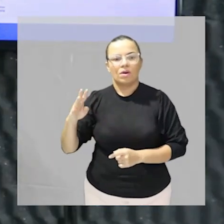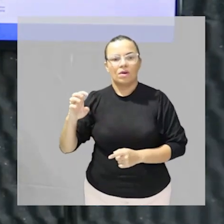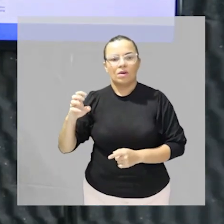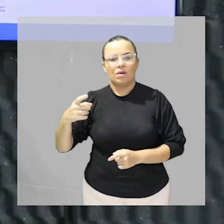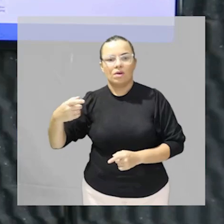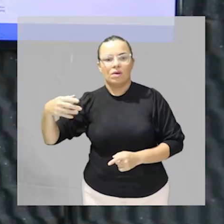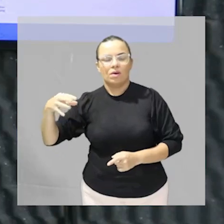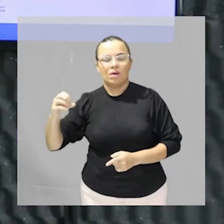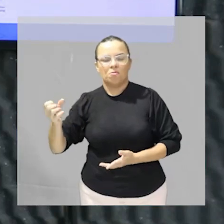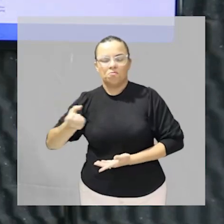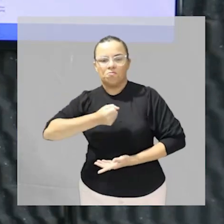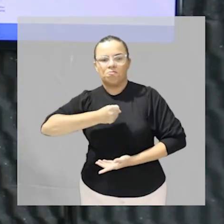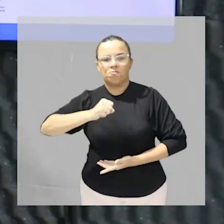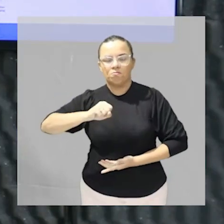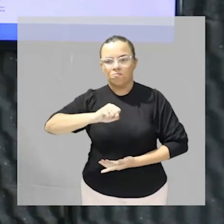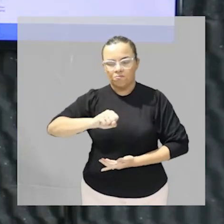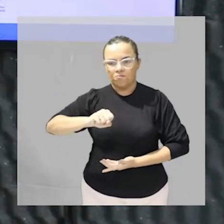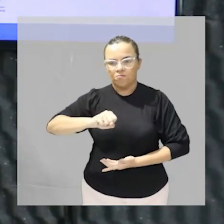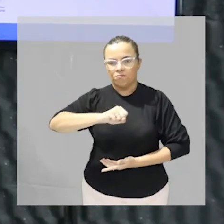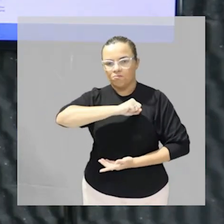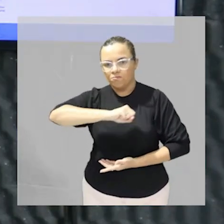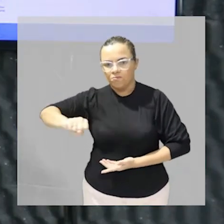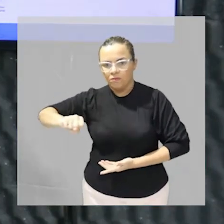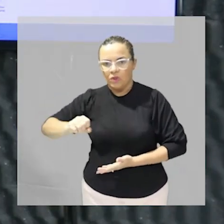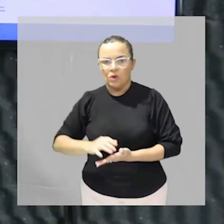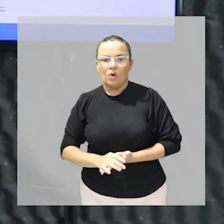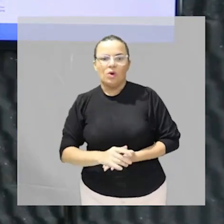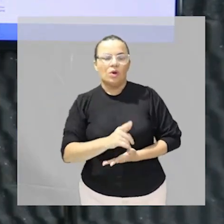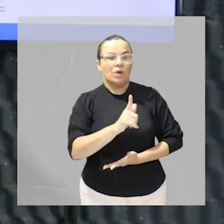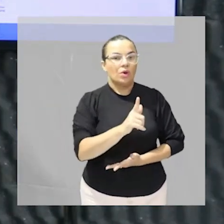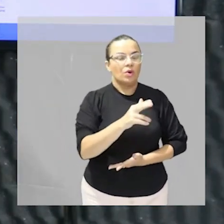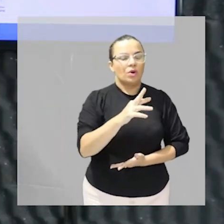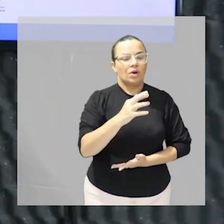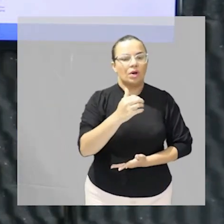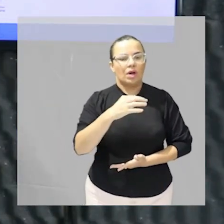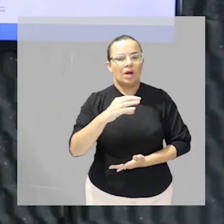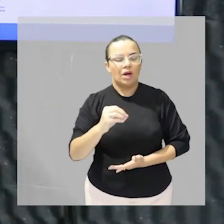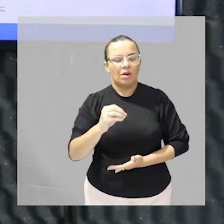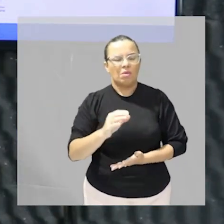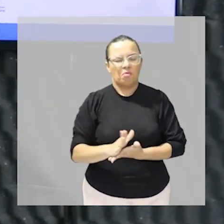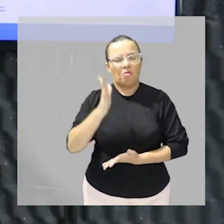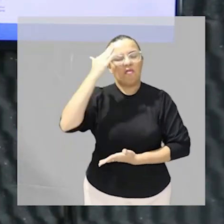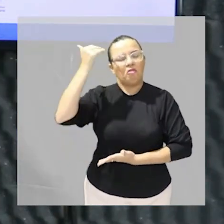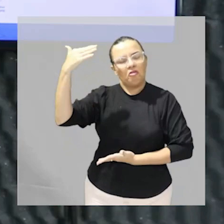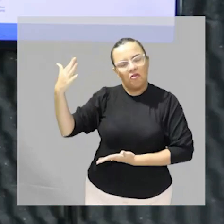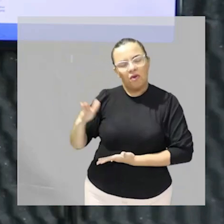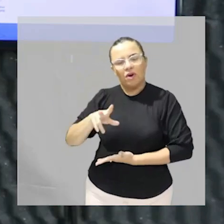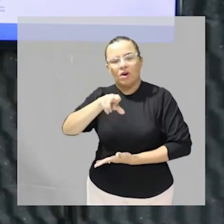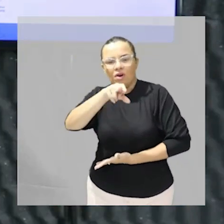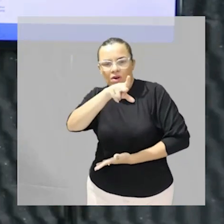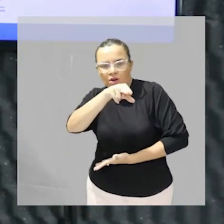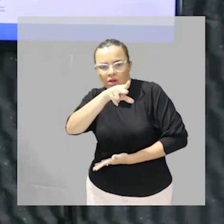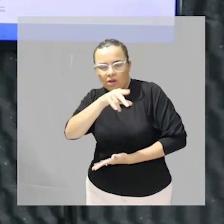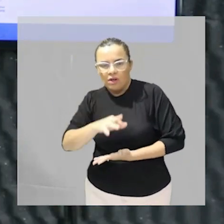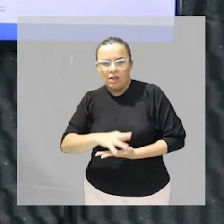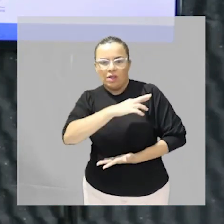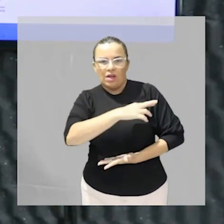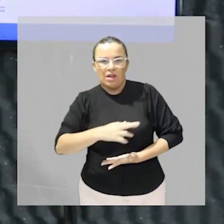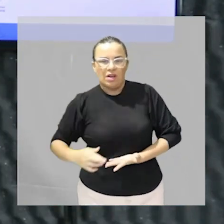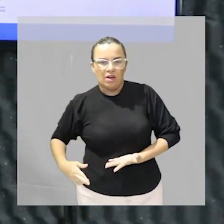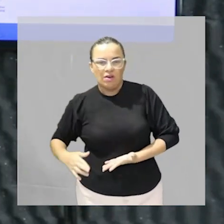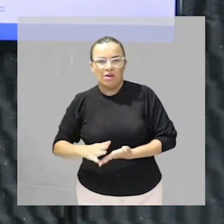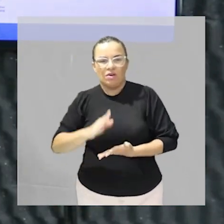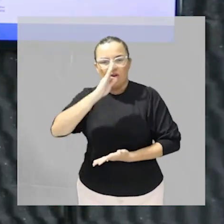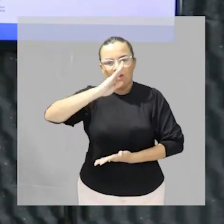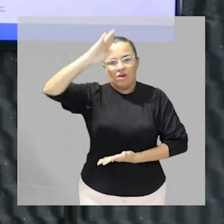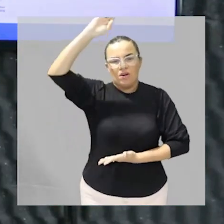foi assassinado. Caio cometeu suicídio. Os famosos irmãos Gracos, ali na República Romana.